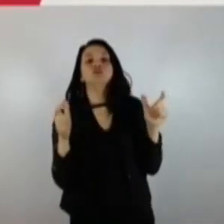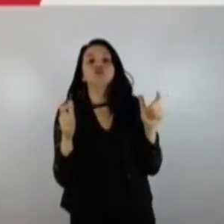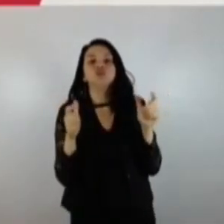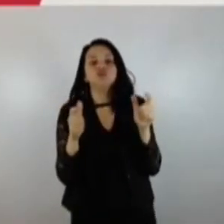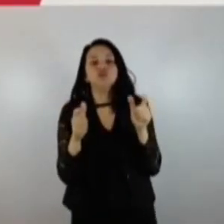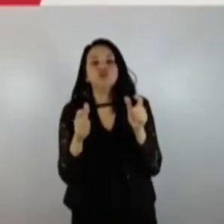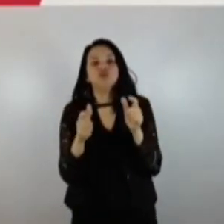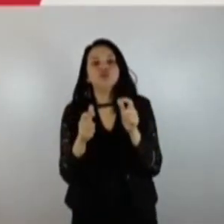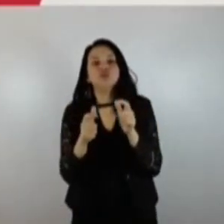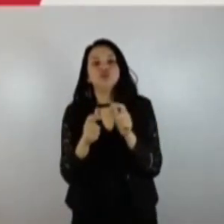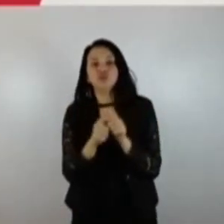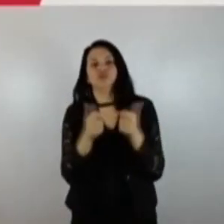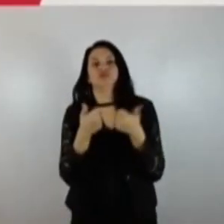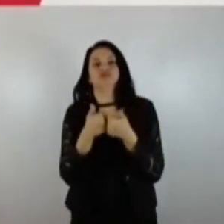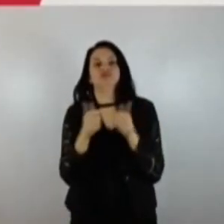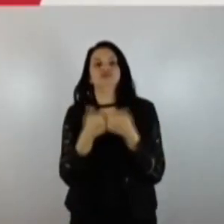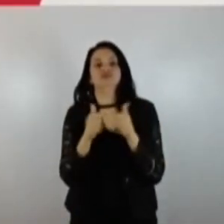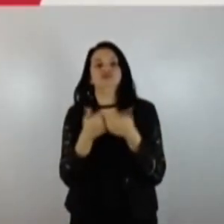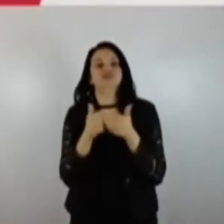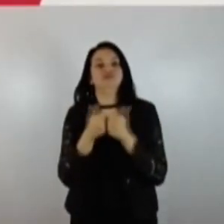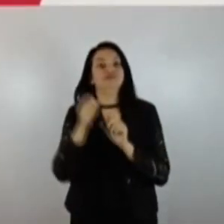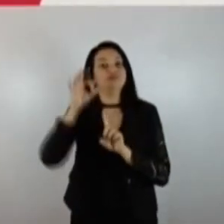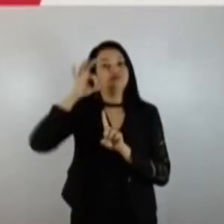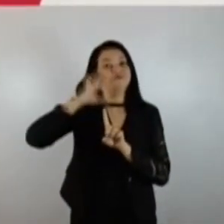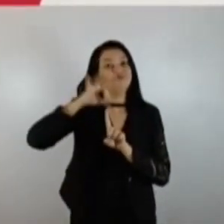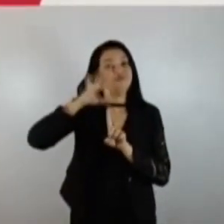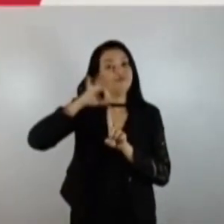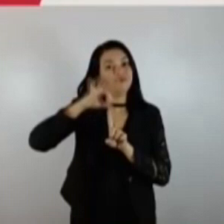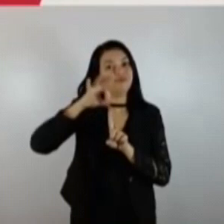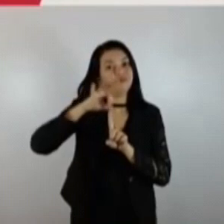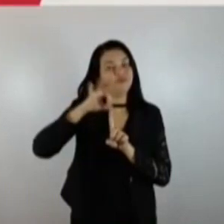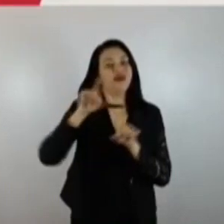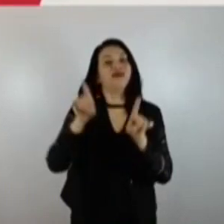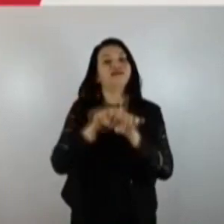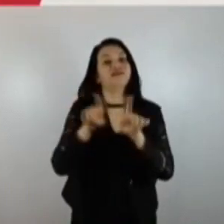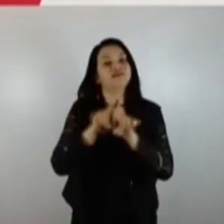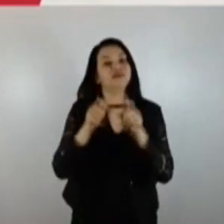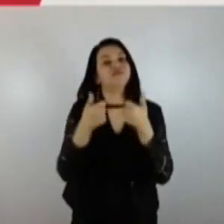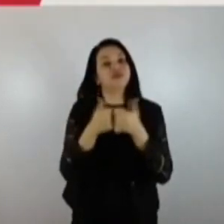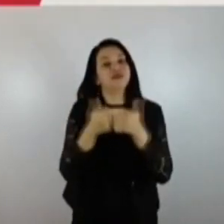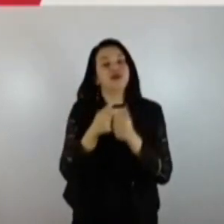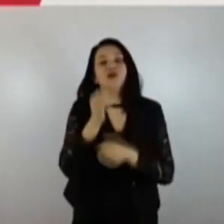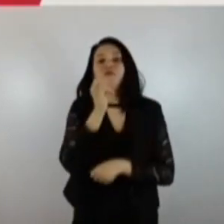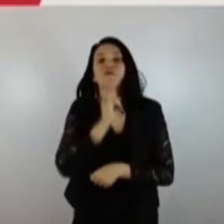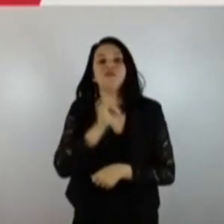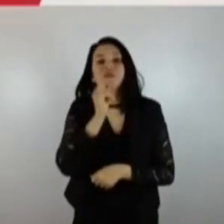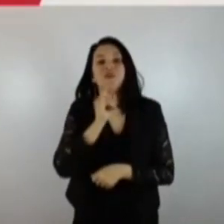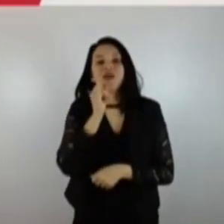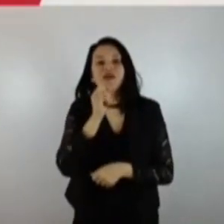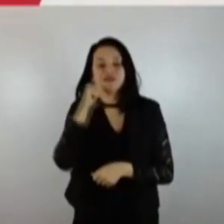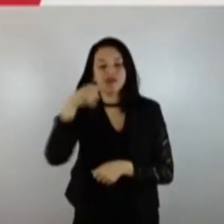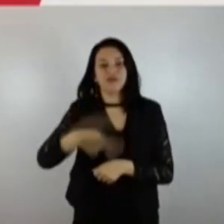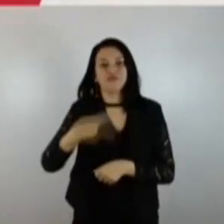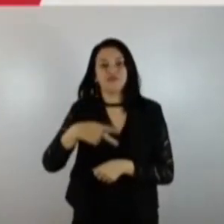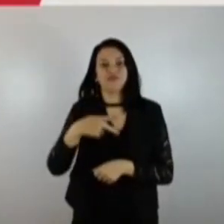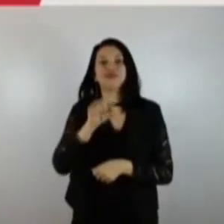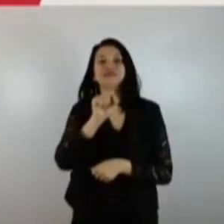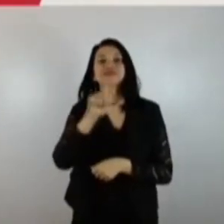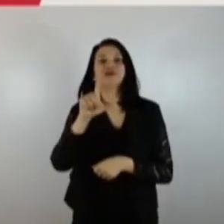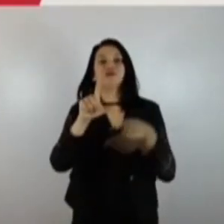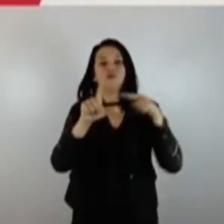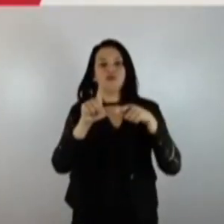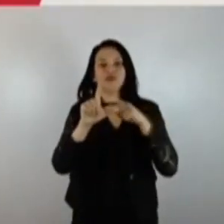Diminuição dos pontos de ônibus, pontos de parada de ônibus. Por exemplo, na região central de São Luís, nós